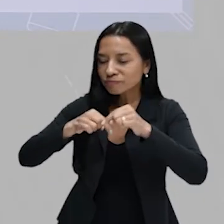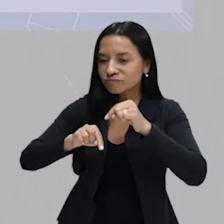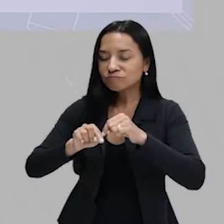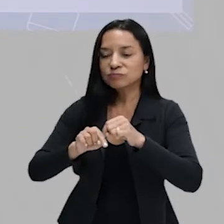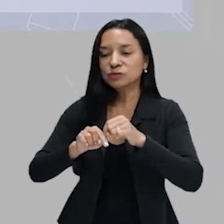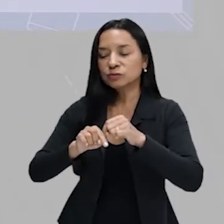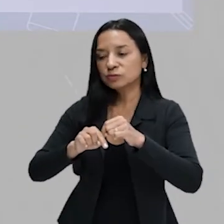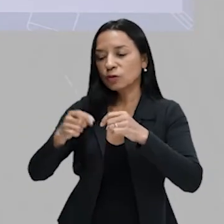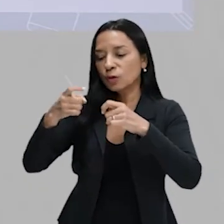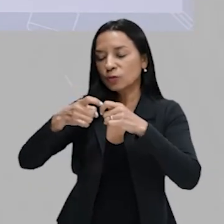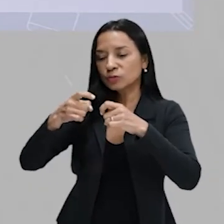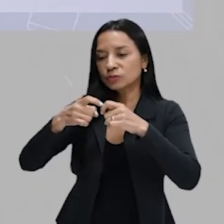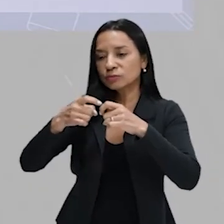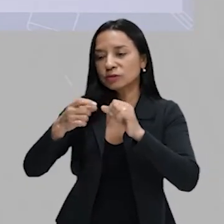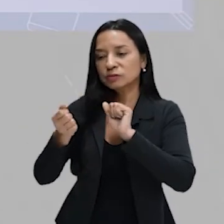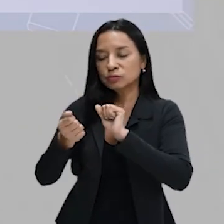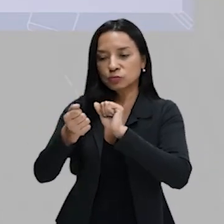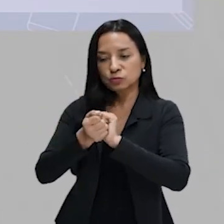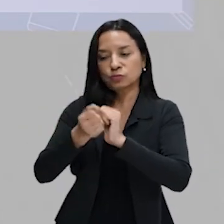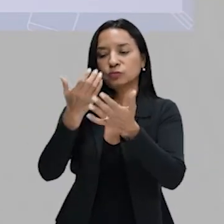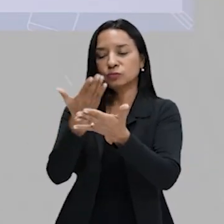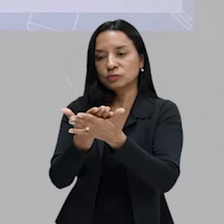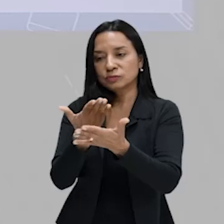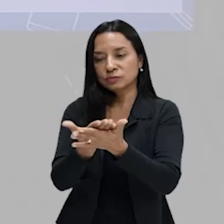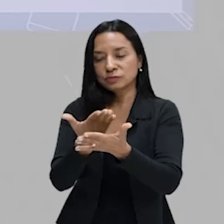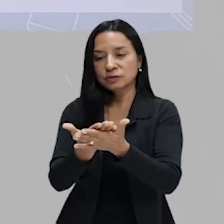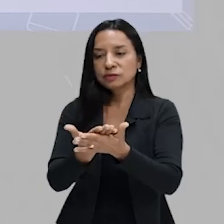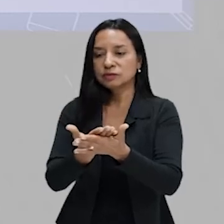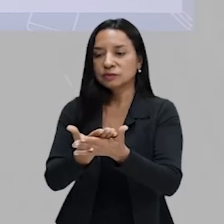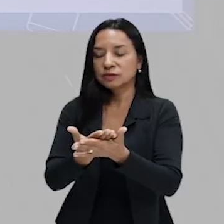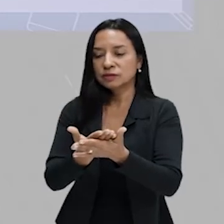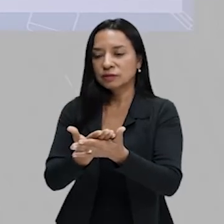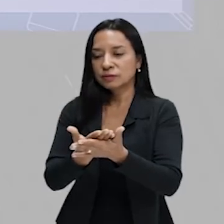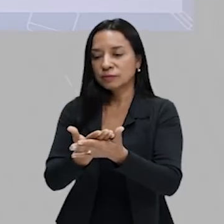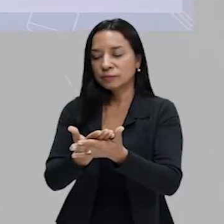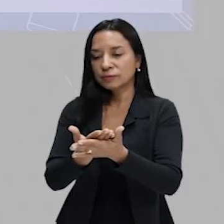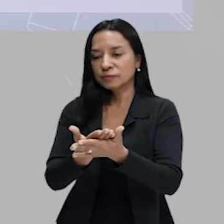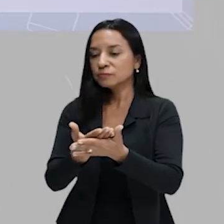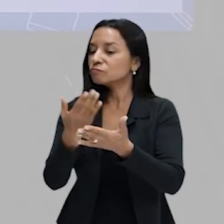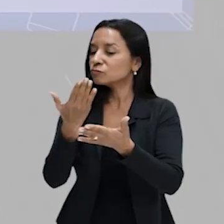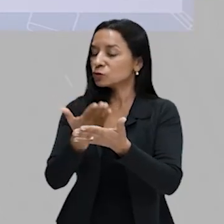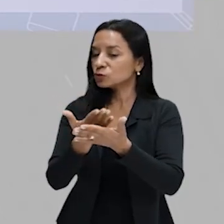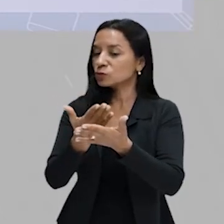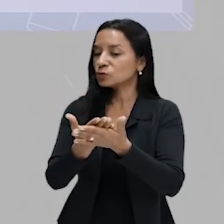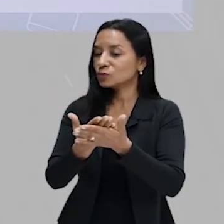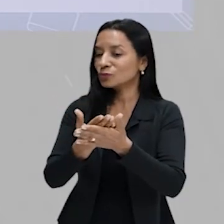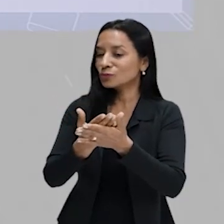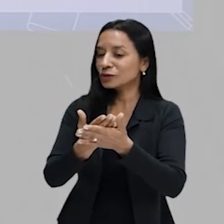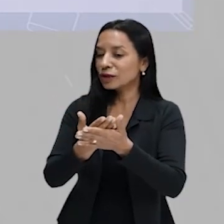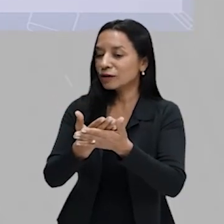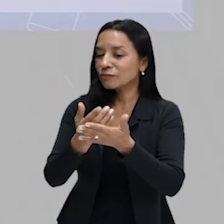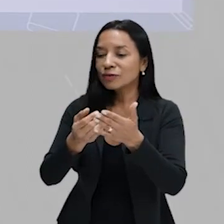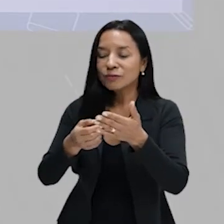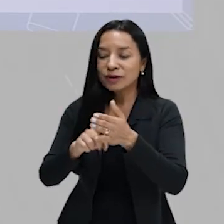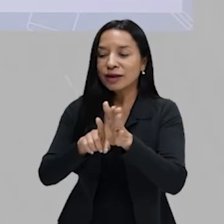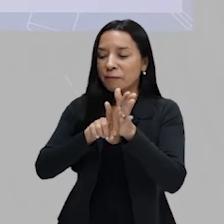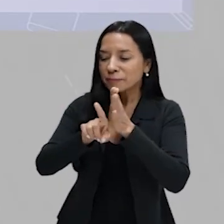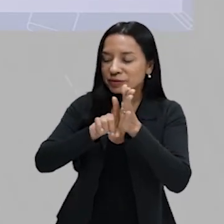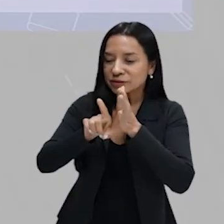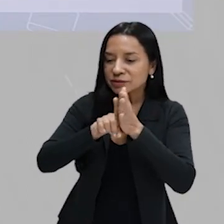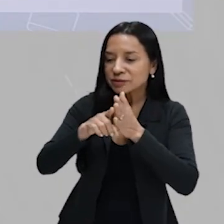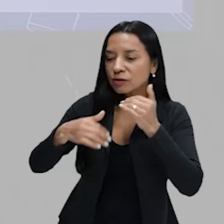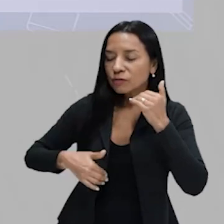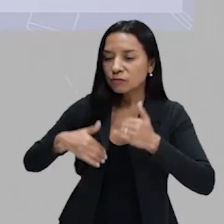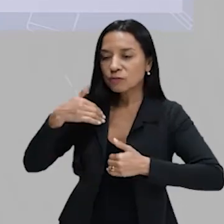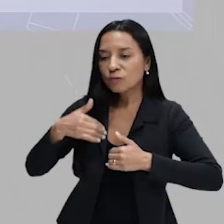os médicos e juntamente com os estudantes estudavam a anatomia, né, promovendo a dissecção de cadáveres, e aí